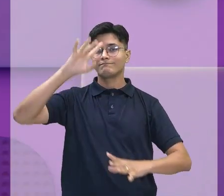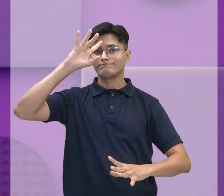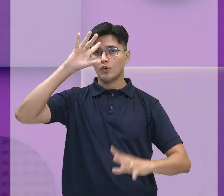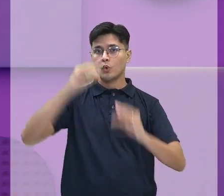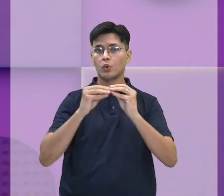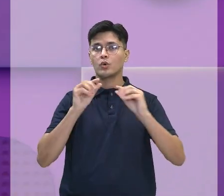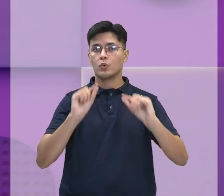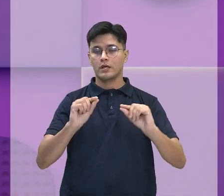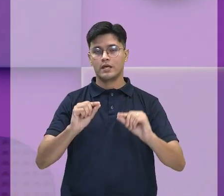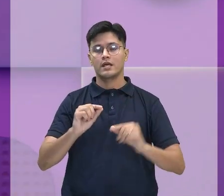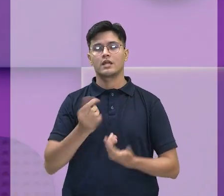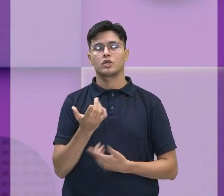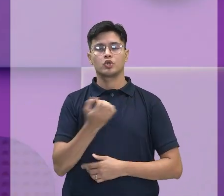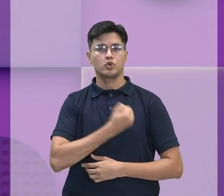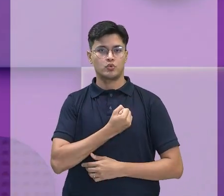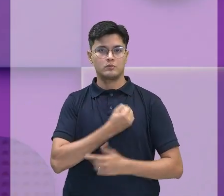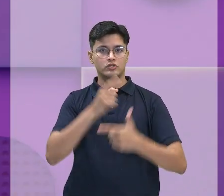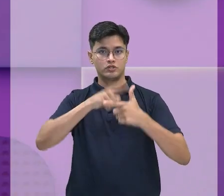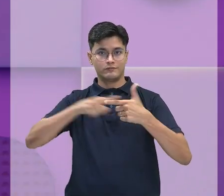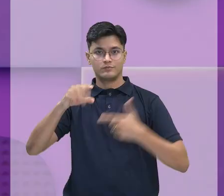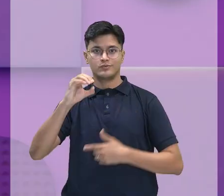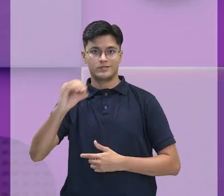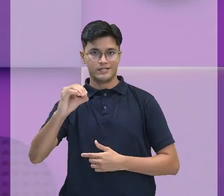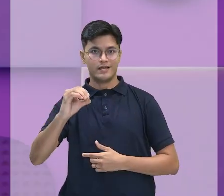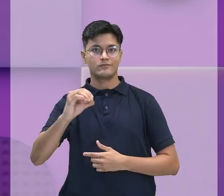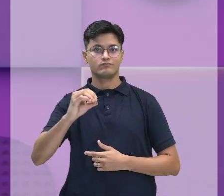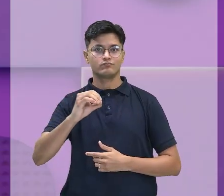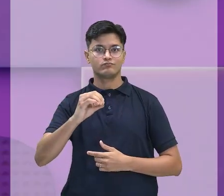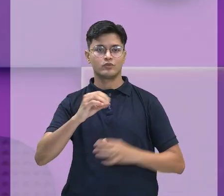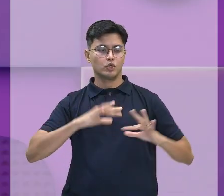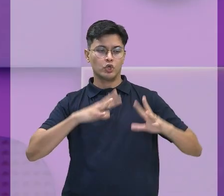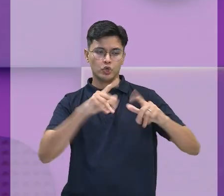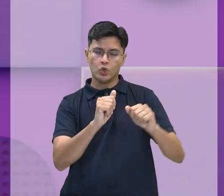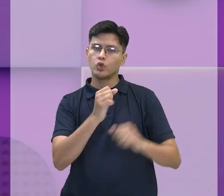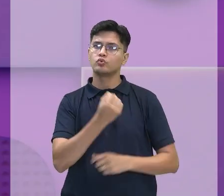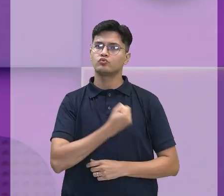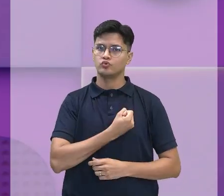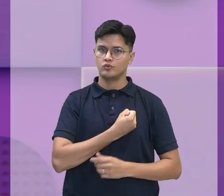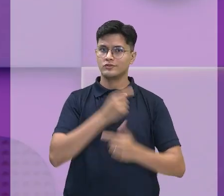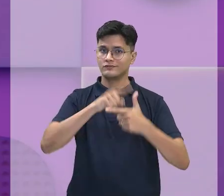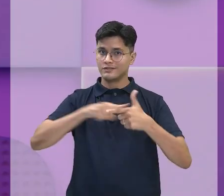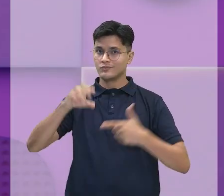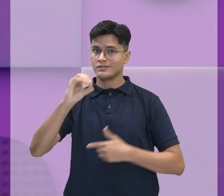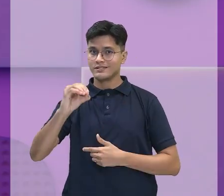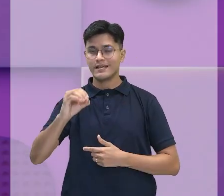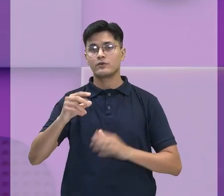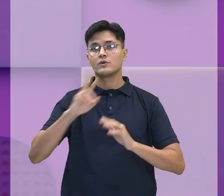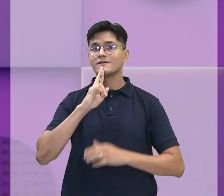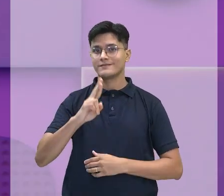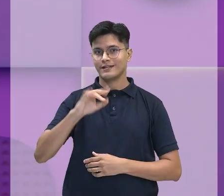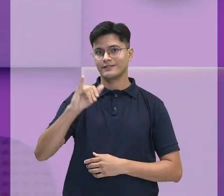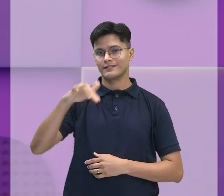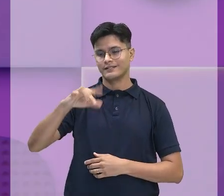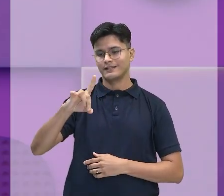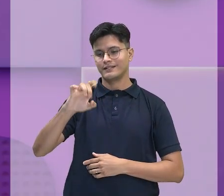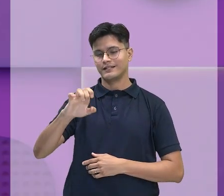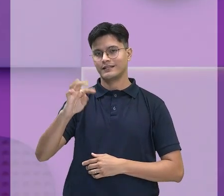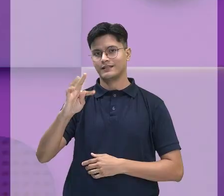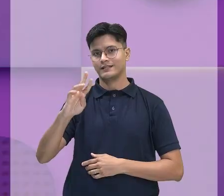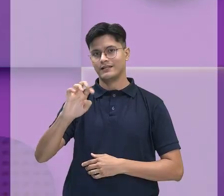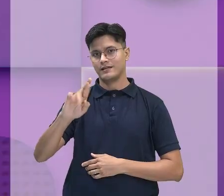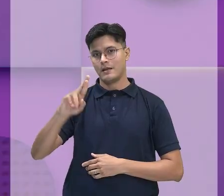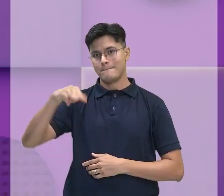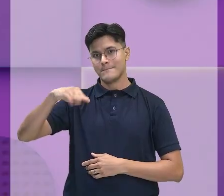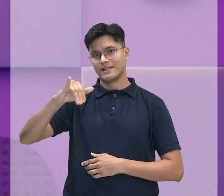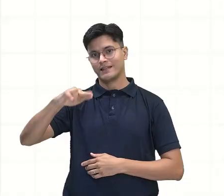é indeterminado. Eu não posso dividir nada por 0. Beleza? Então, acompanhe comigo na tela, que é exatamente sobre